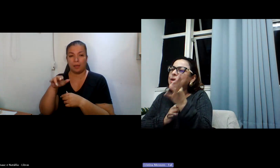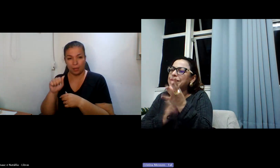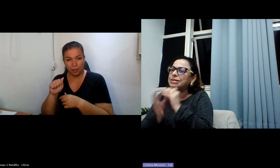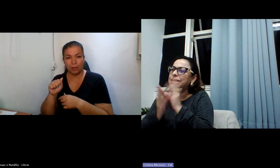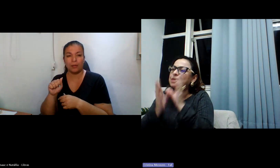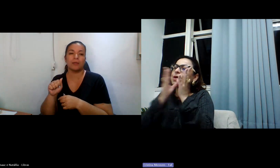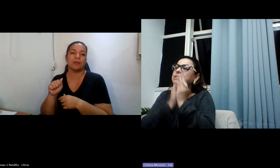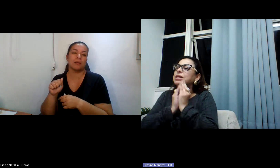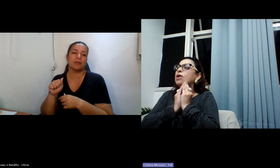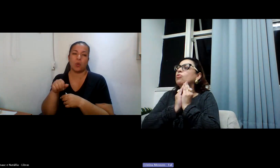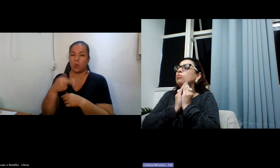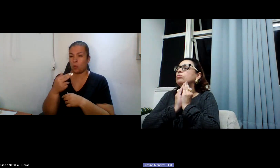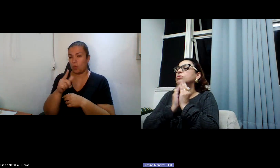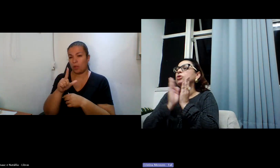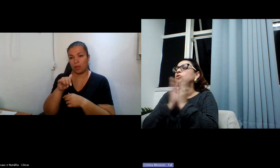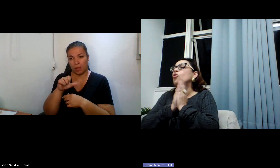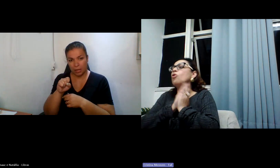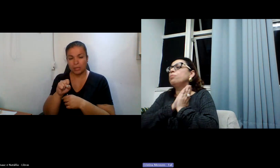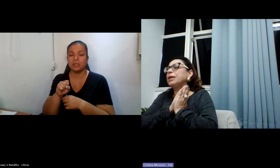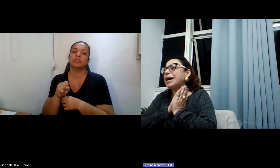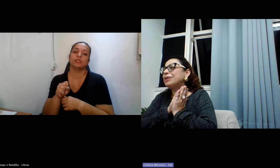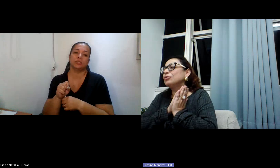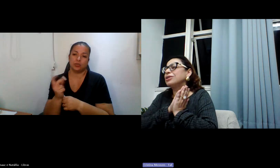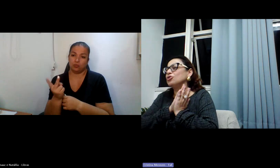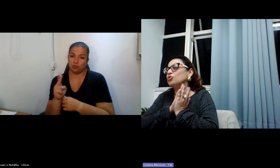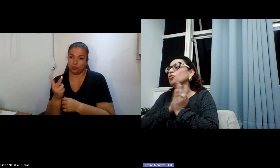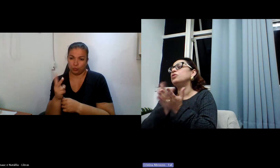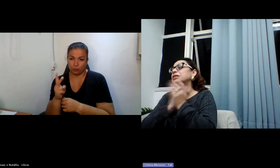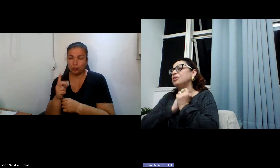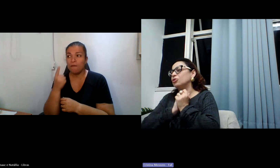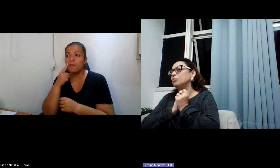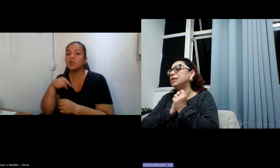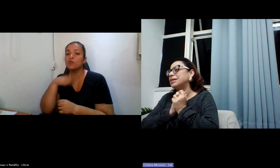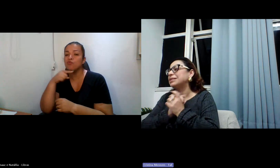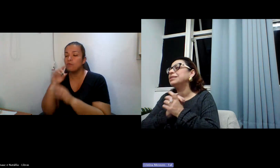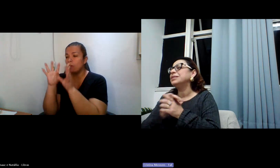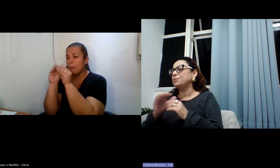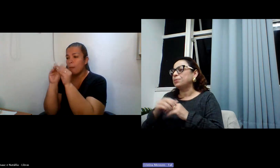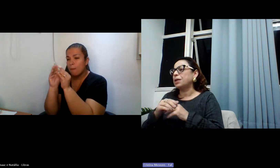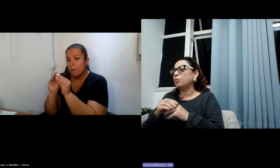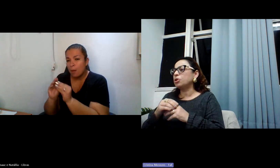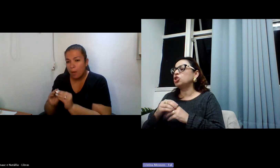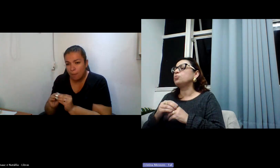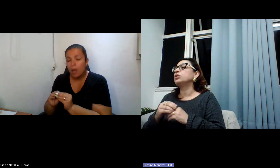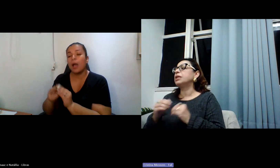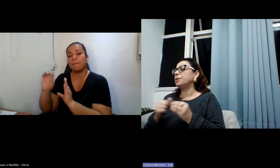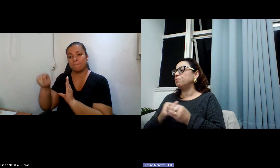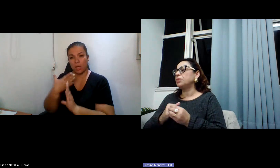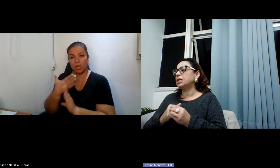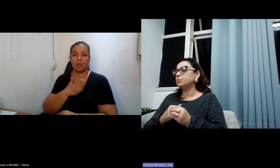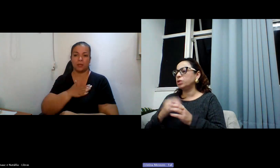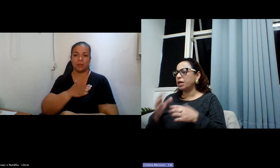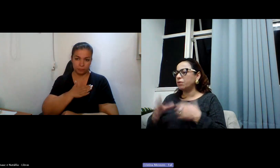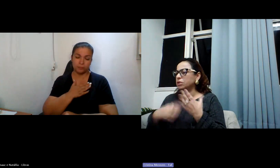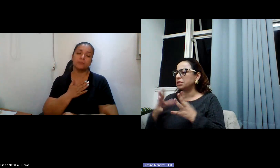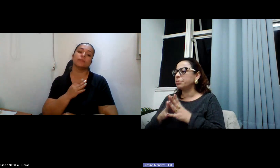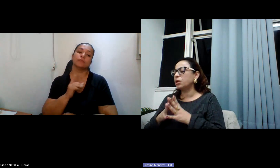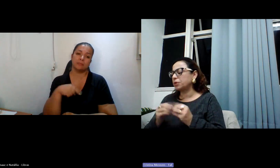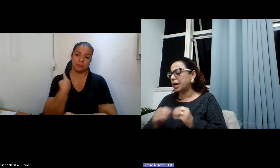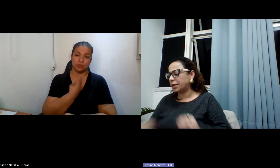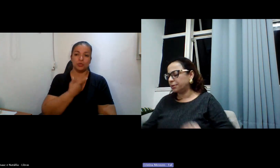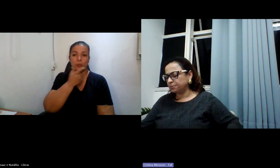e Laís, né, fazem lá um compilado das dúvidas e nos manda, tá bom? Para a gente poder responder e